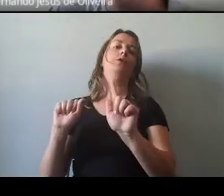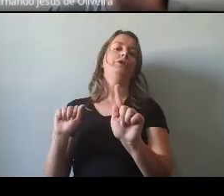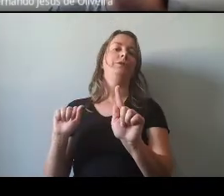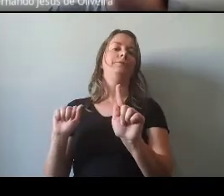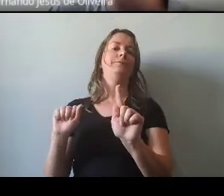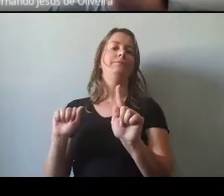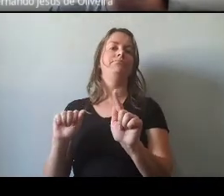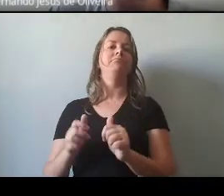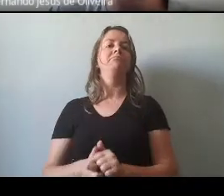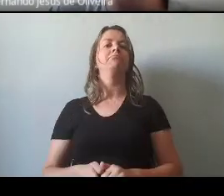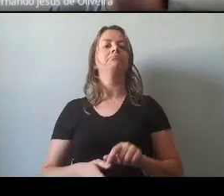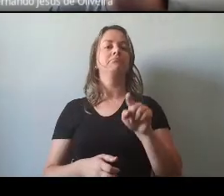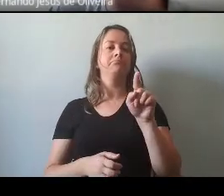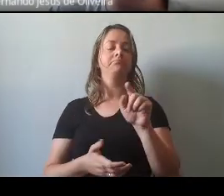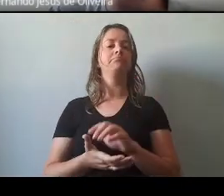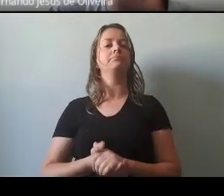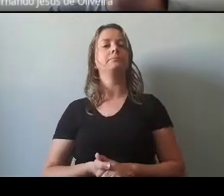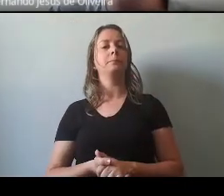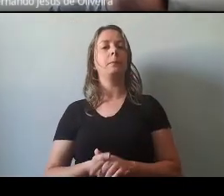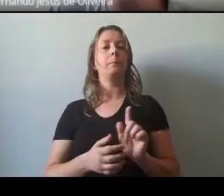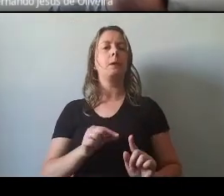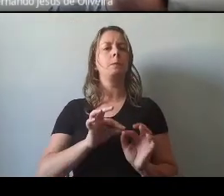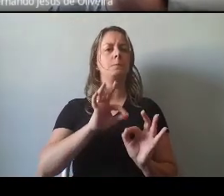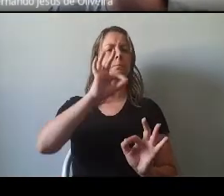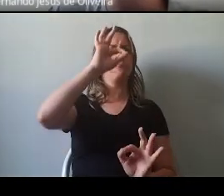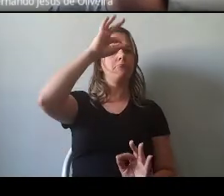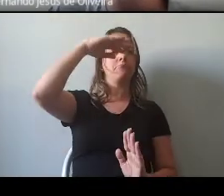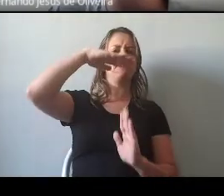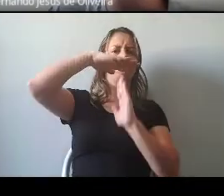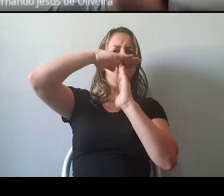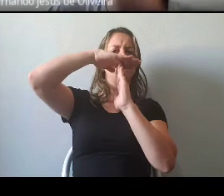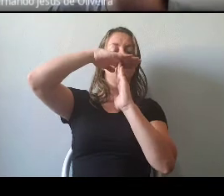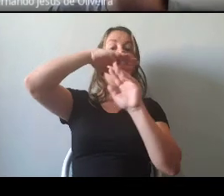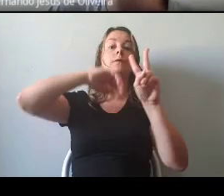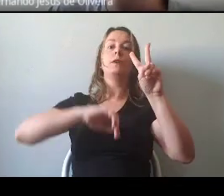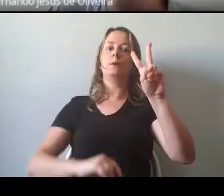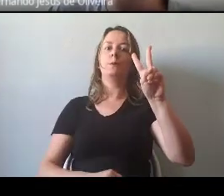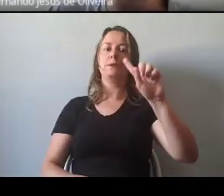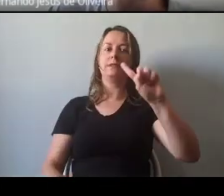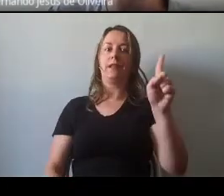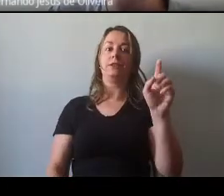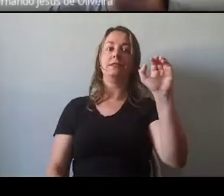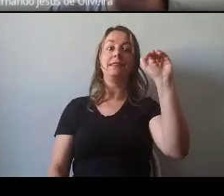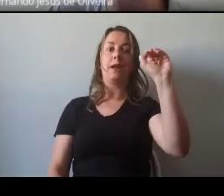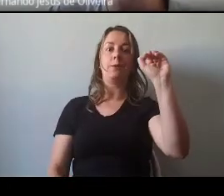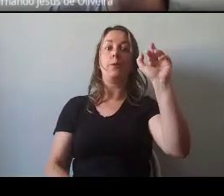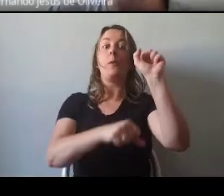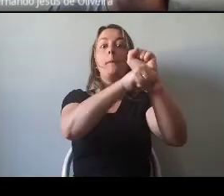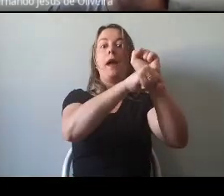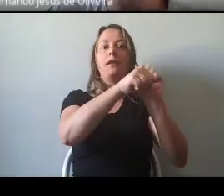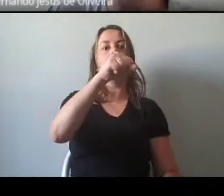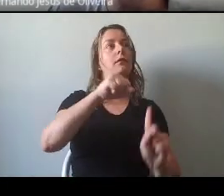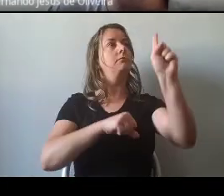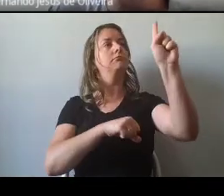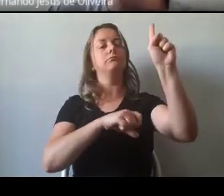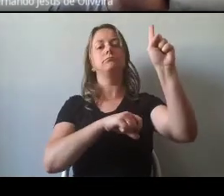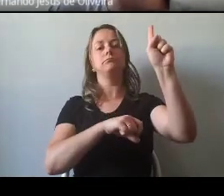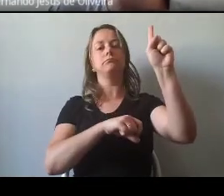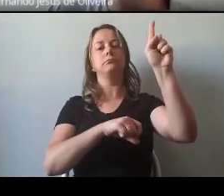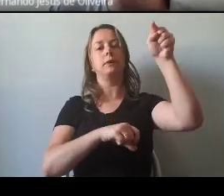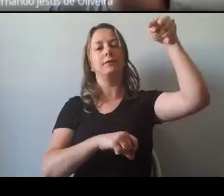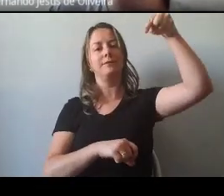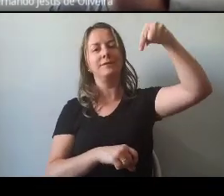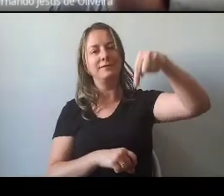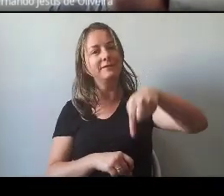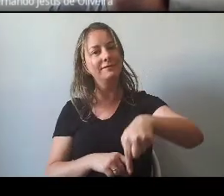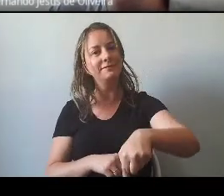Bom, então, o ponto mais alto eu já falei, a altura máxima, e lá na altura máxima a velocidade é 0. O ponto de altura máxima é o